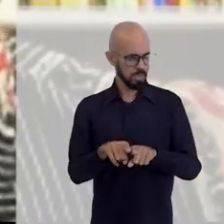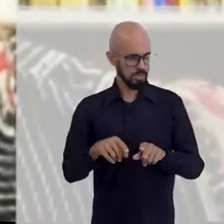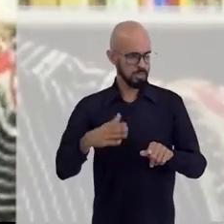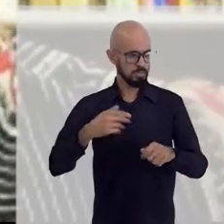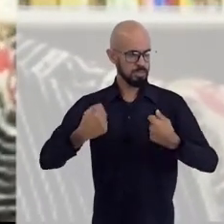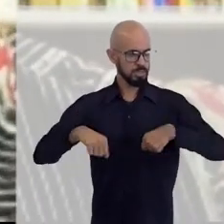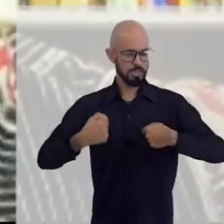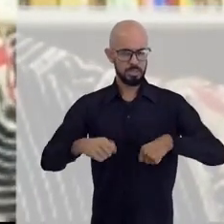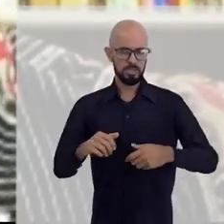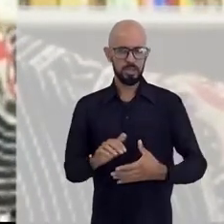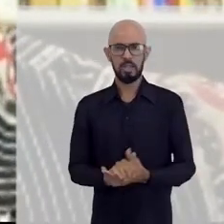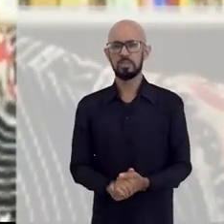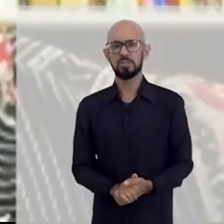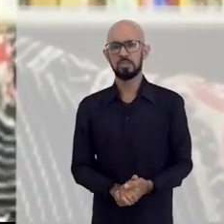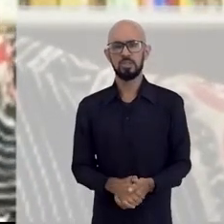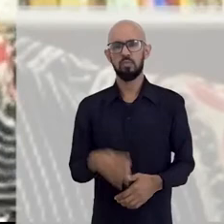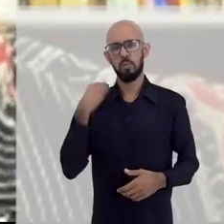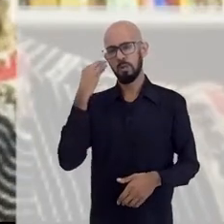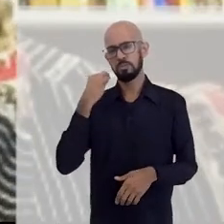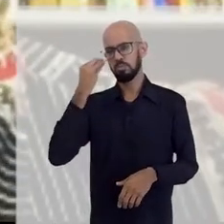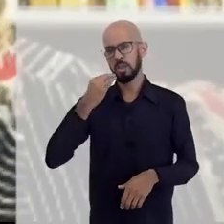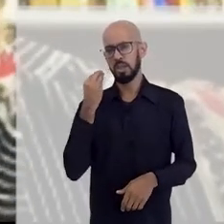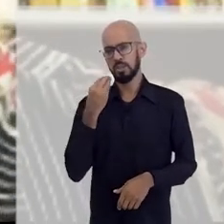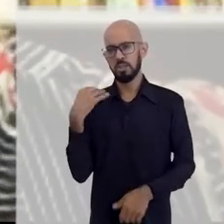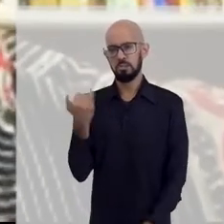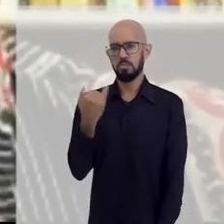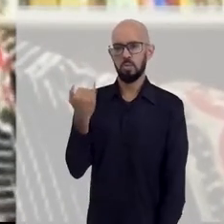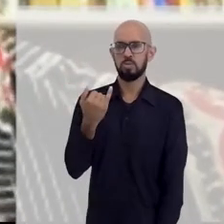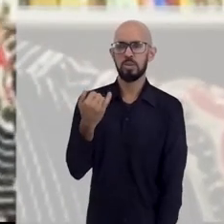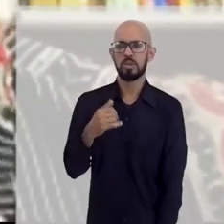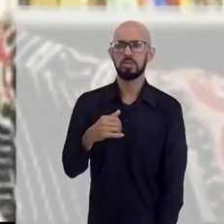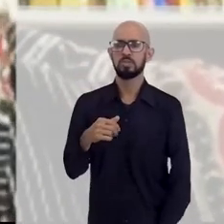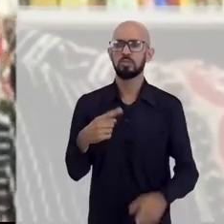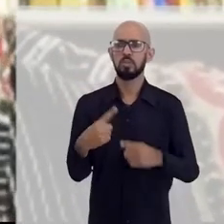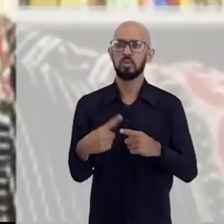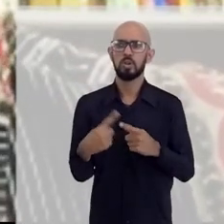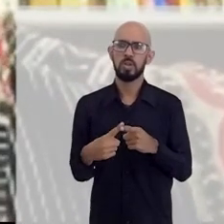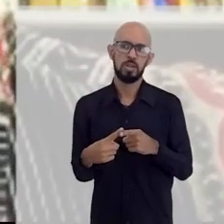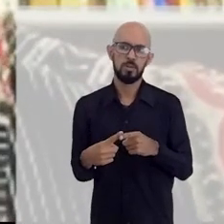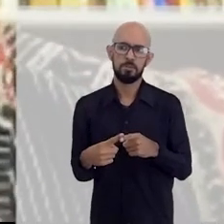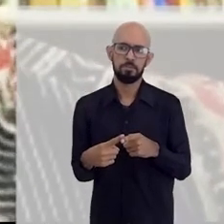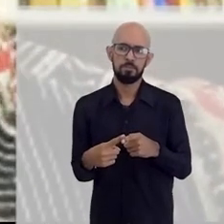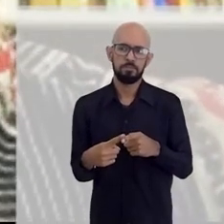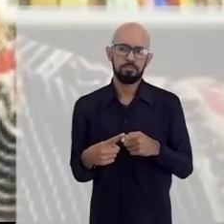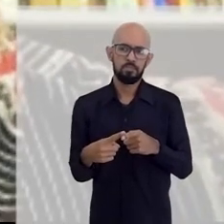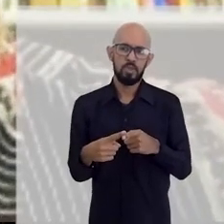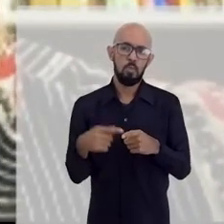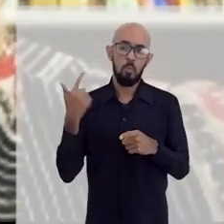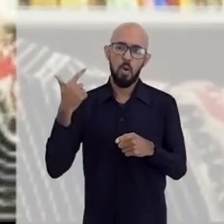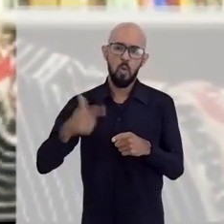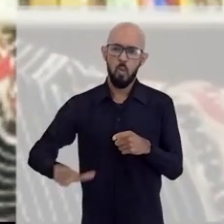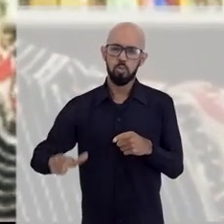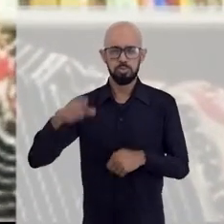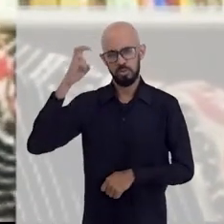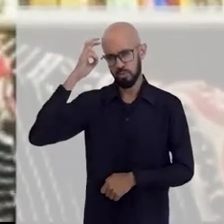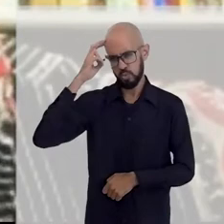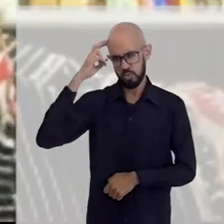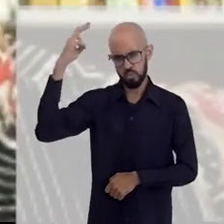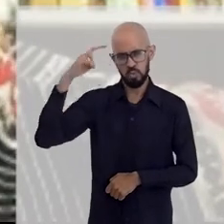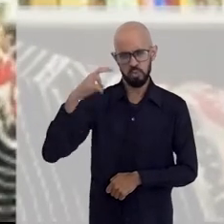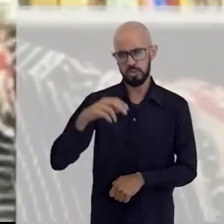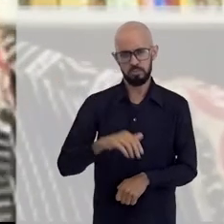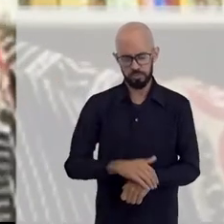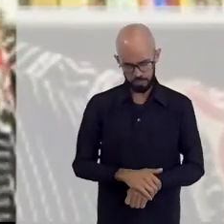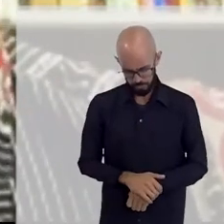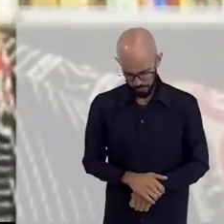minhas necessidades, né? Então, e foi uma experiência muito rica, assim, porque é outra